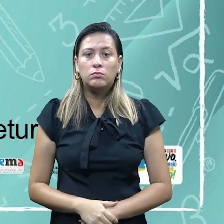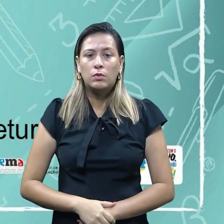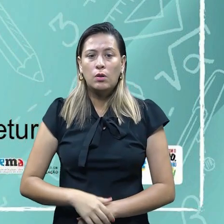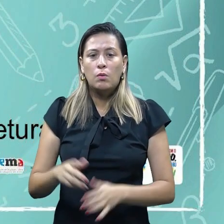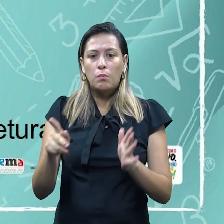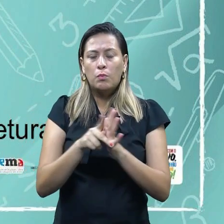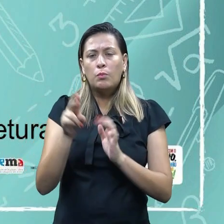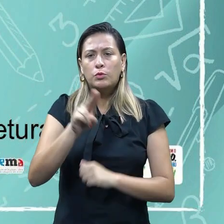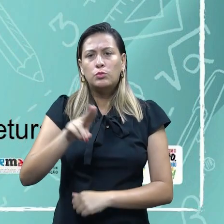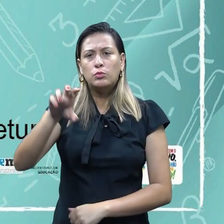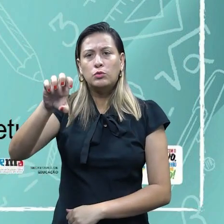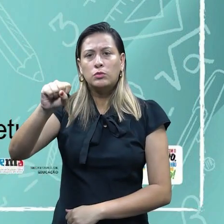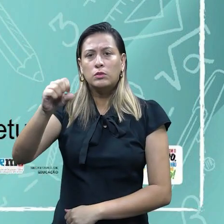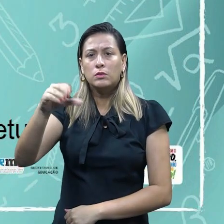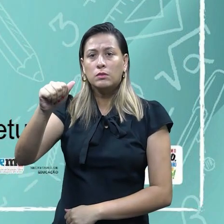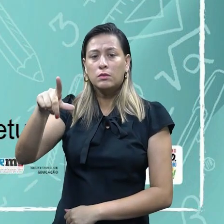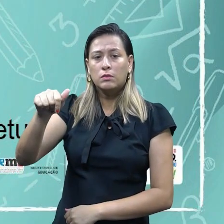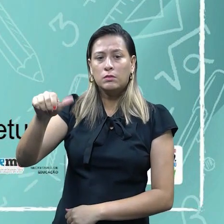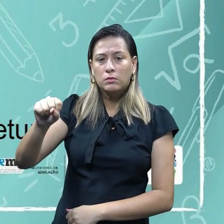de escala.